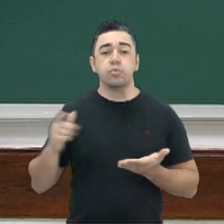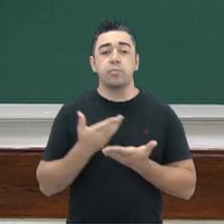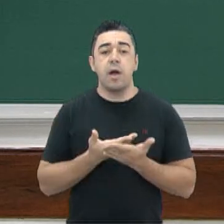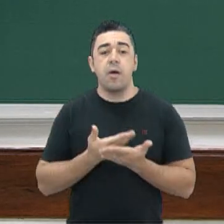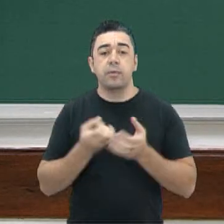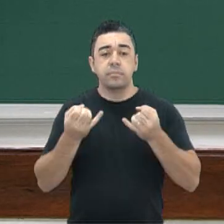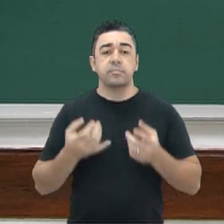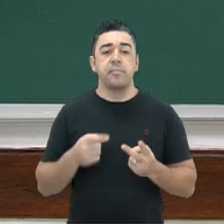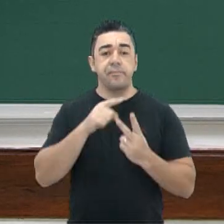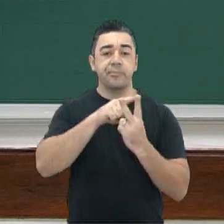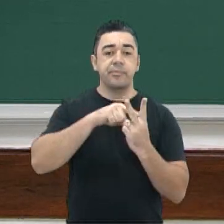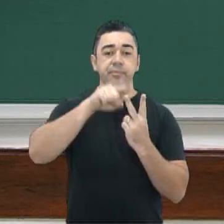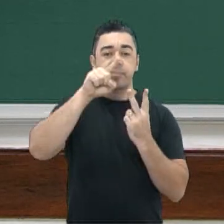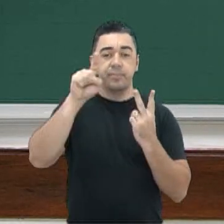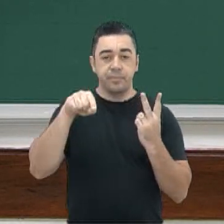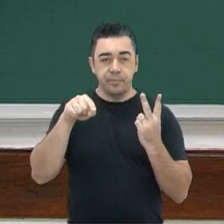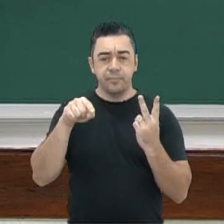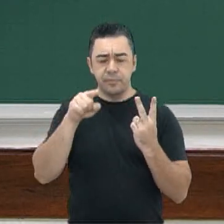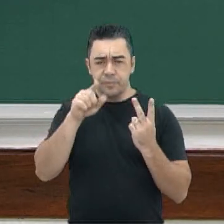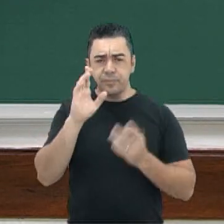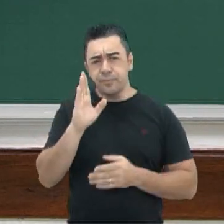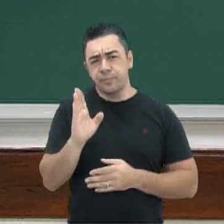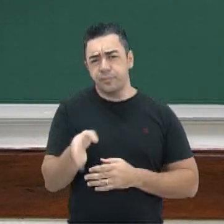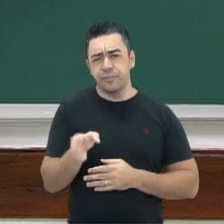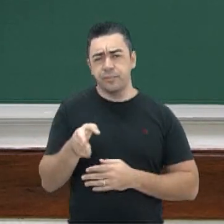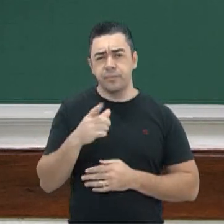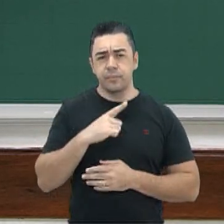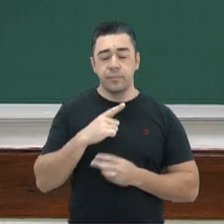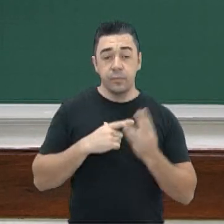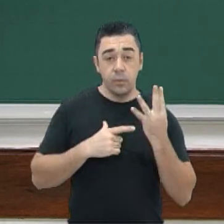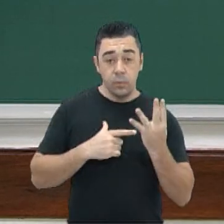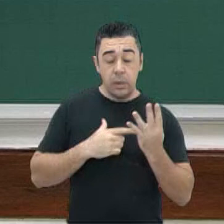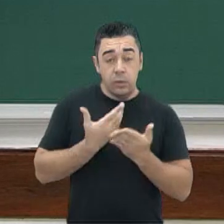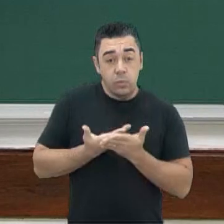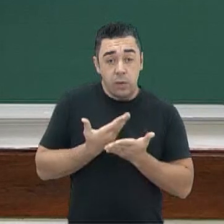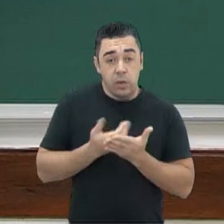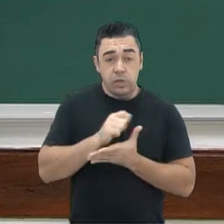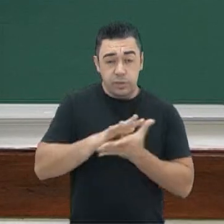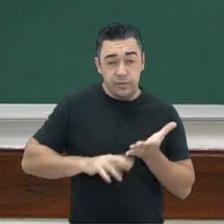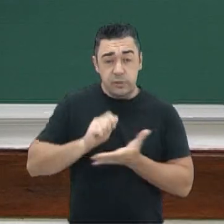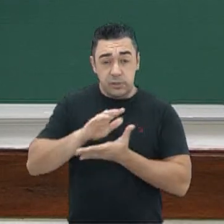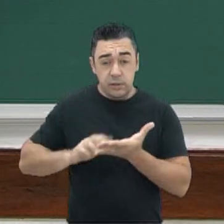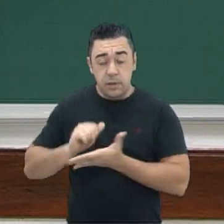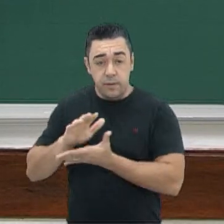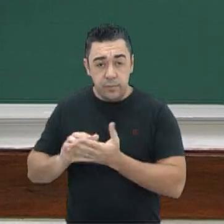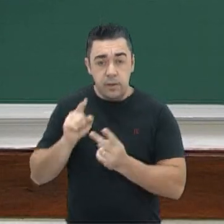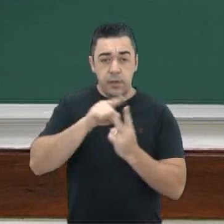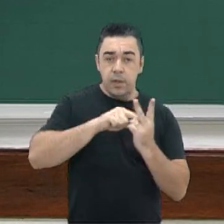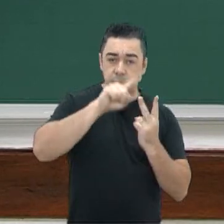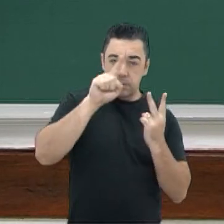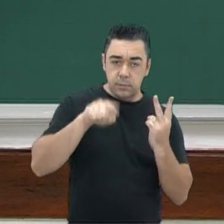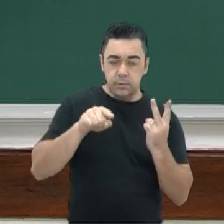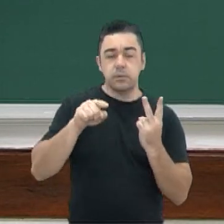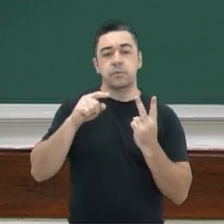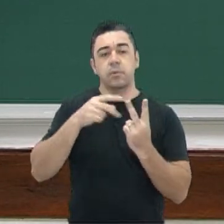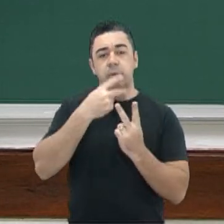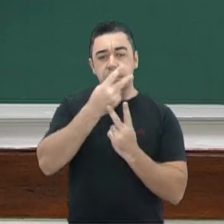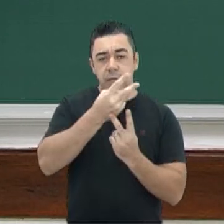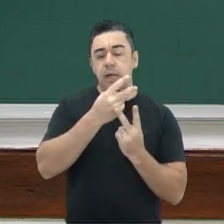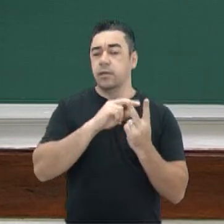sobre raízes, tá? Vocês já tiveram 4 aulas de retomada de exercícios de raiz quadrada, raiz exata, raiz não